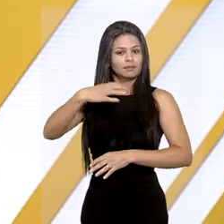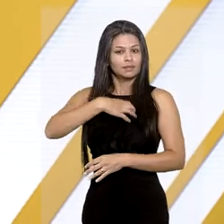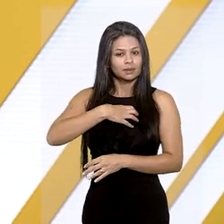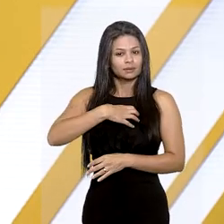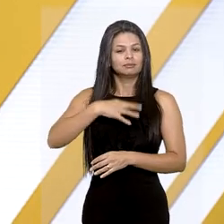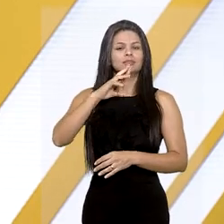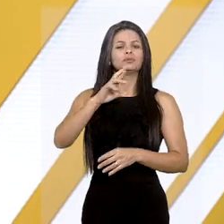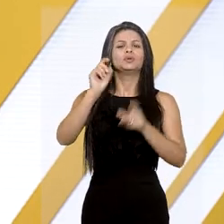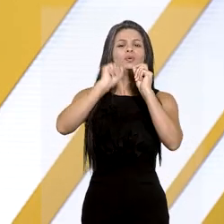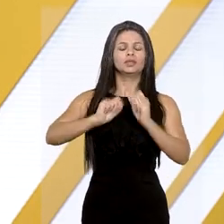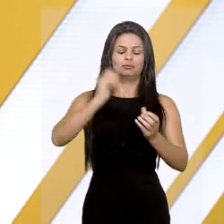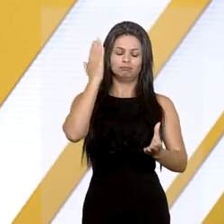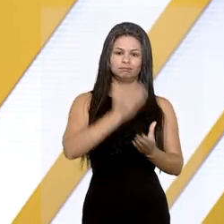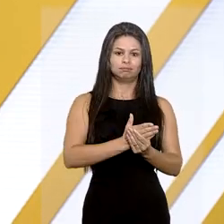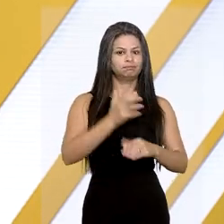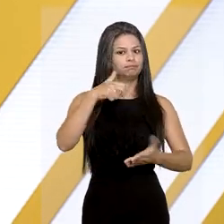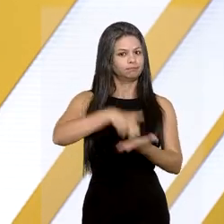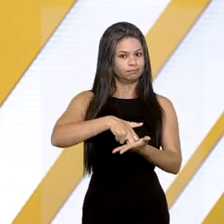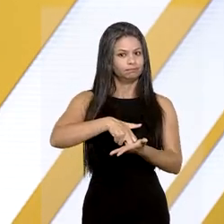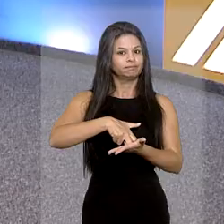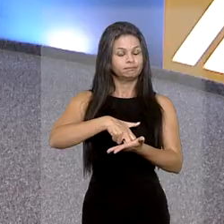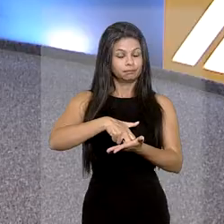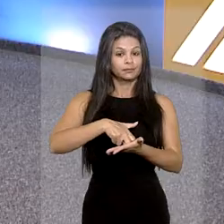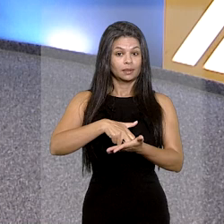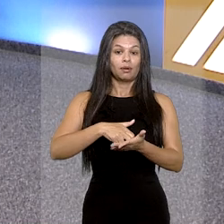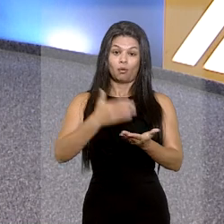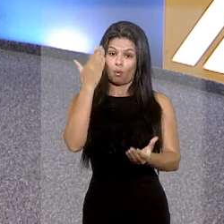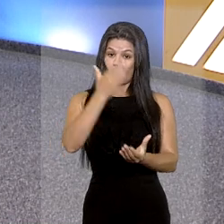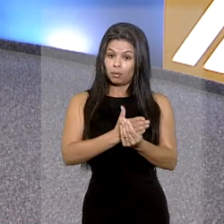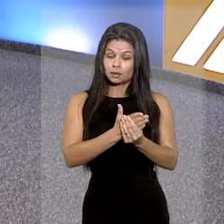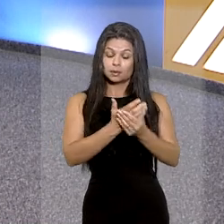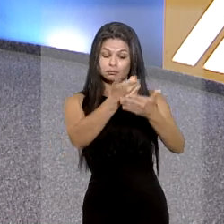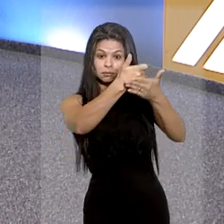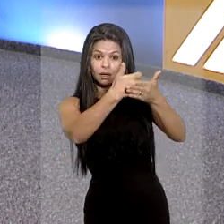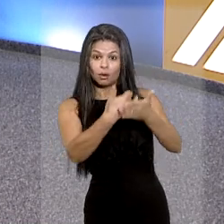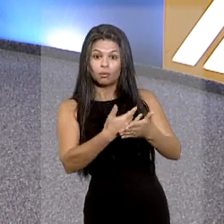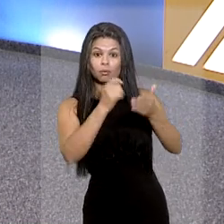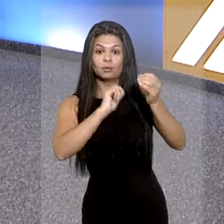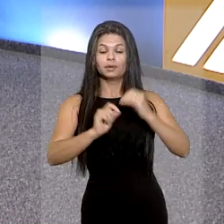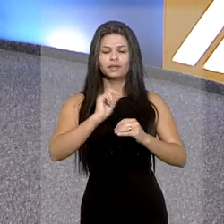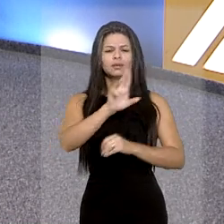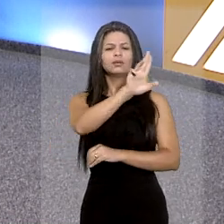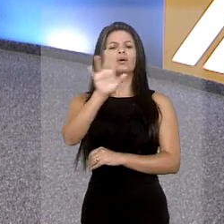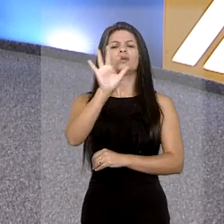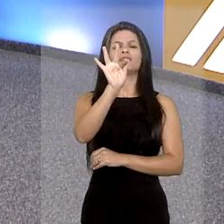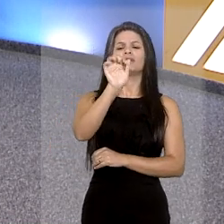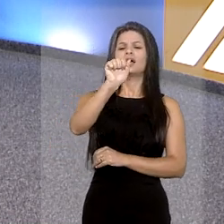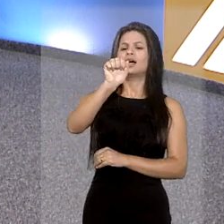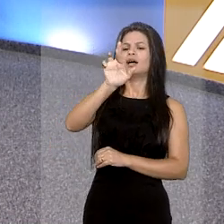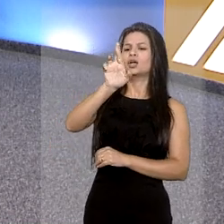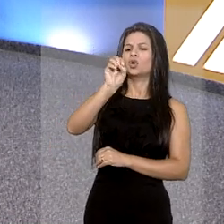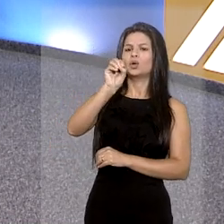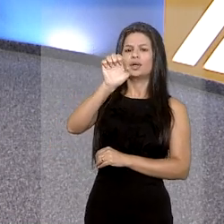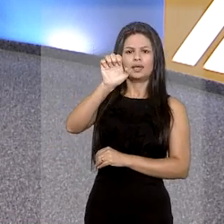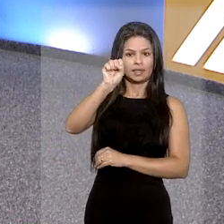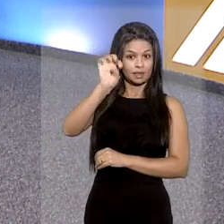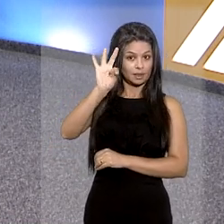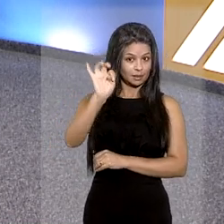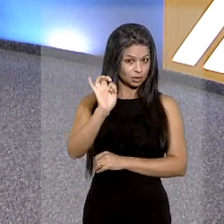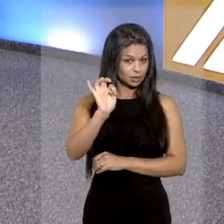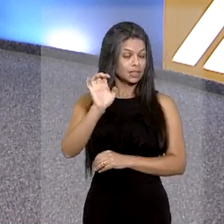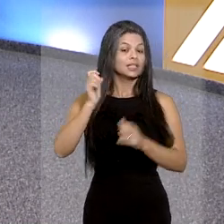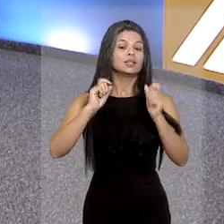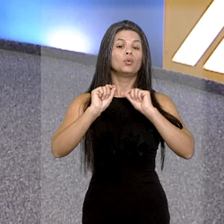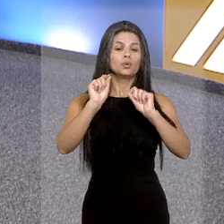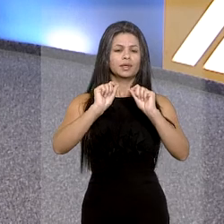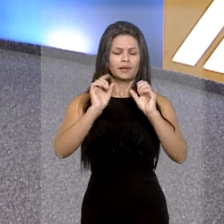que responde a ação penal o processo decorre da operação faroeste que tem como alvo suposto